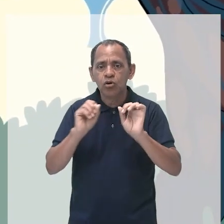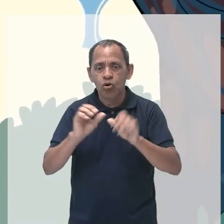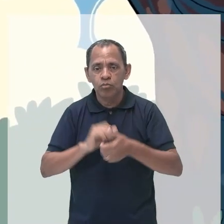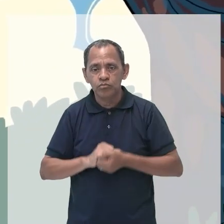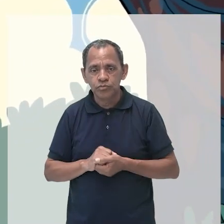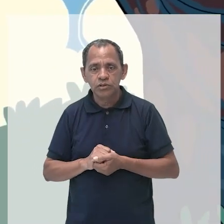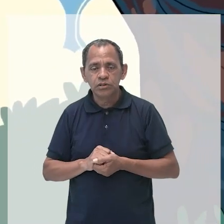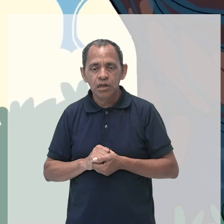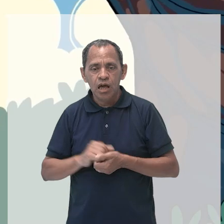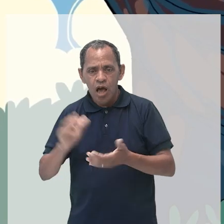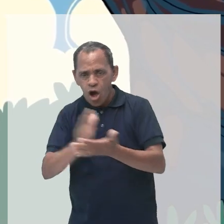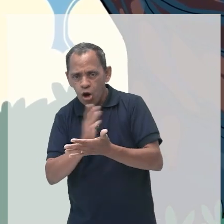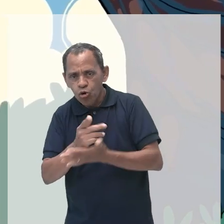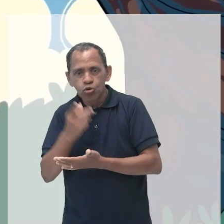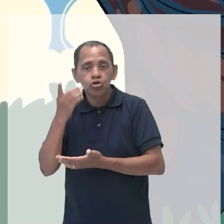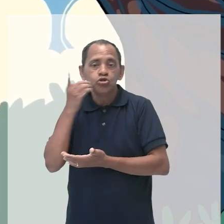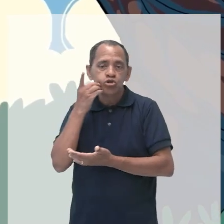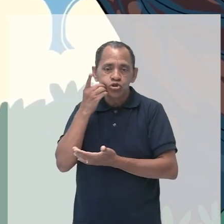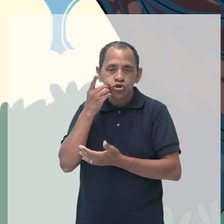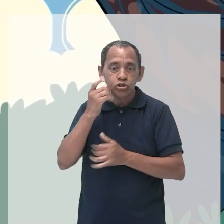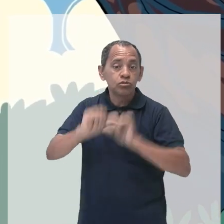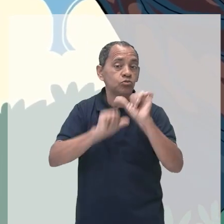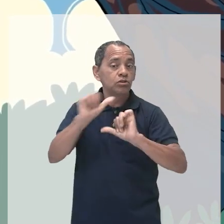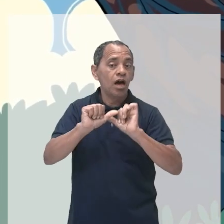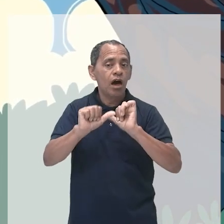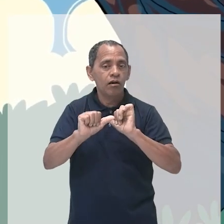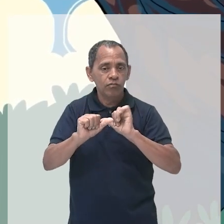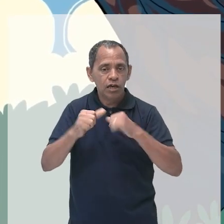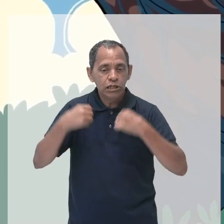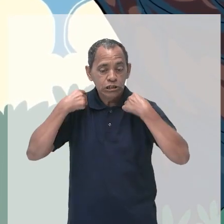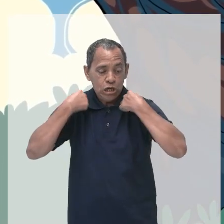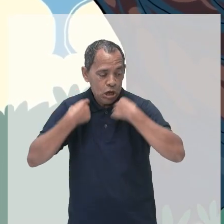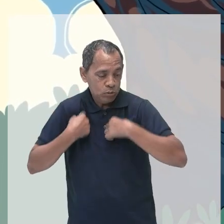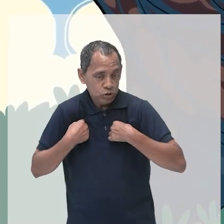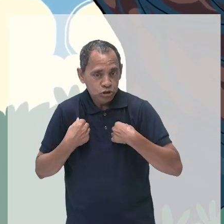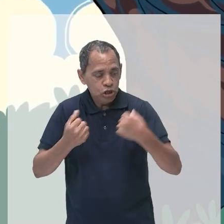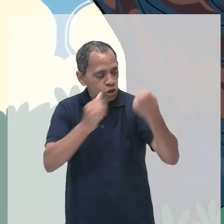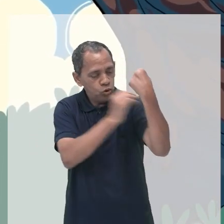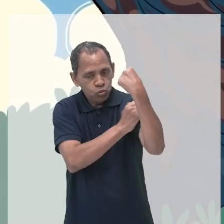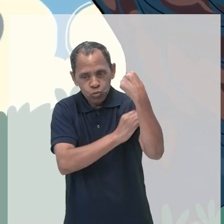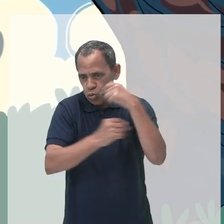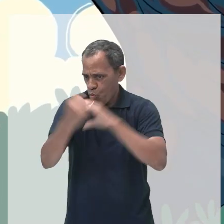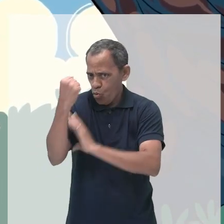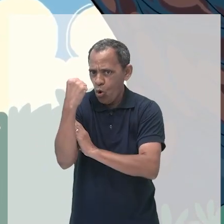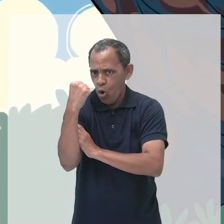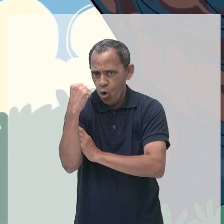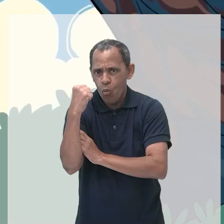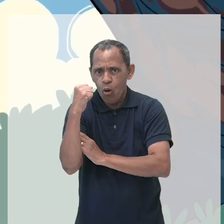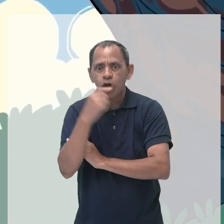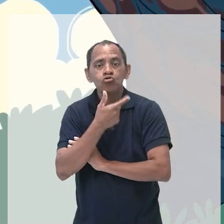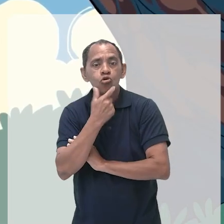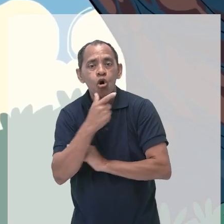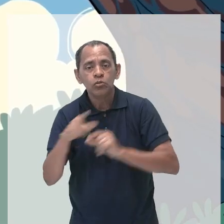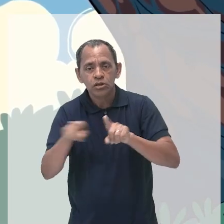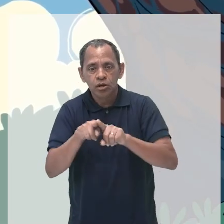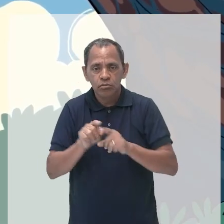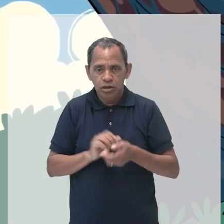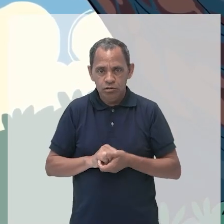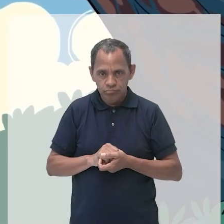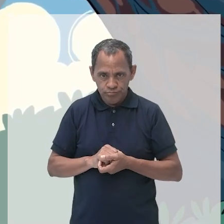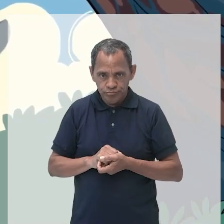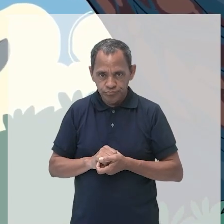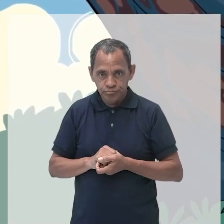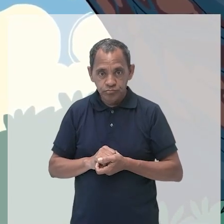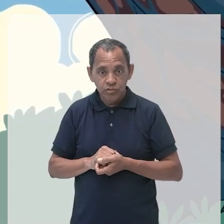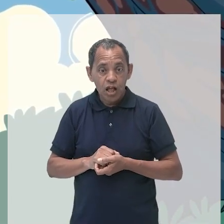dias, porém, se transtornava. De camiseta, os músculos dos braços túrgidos e fibrosos como toros de